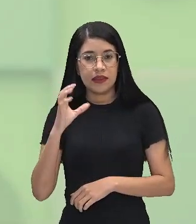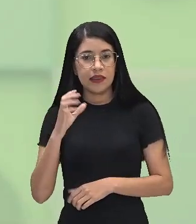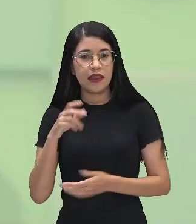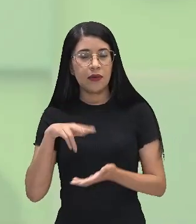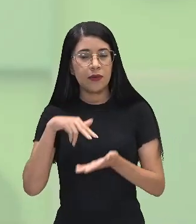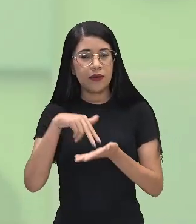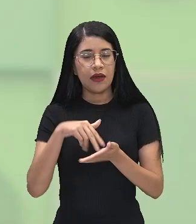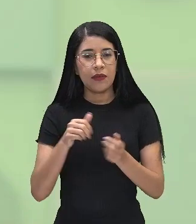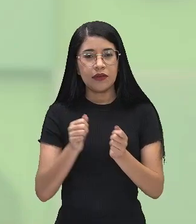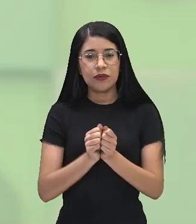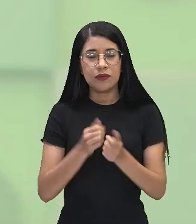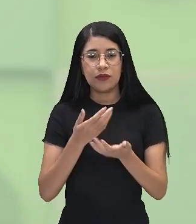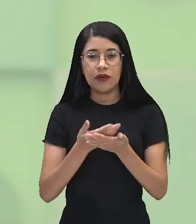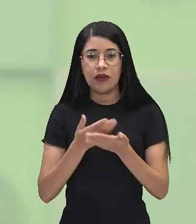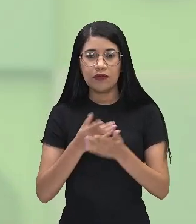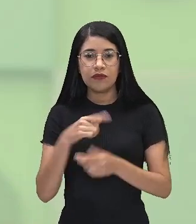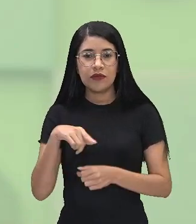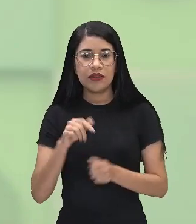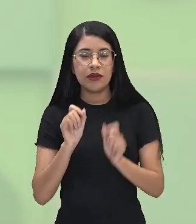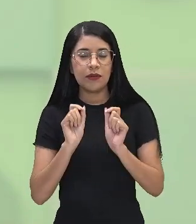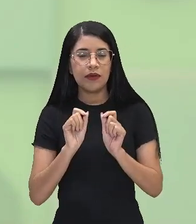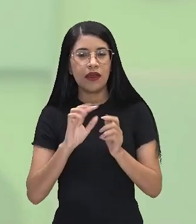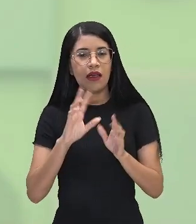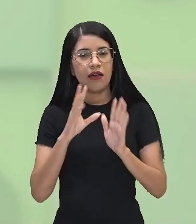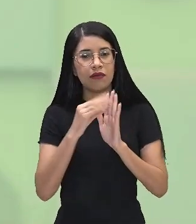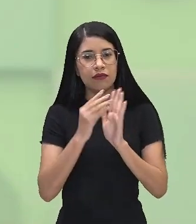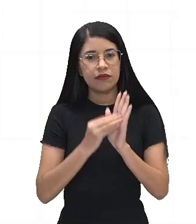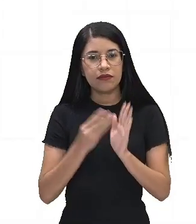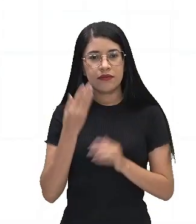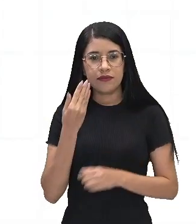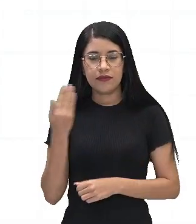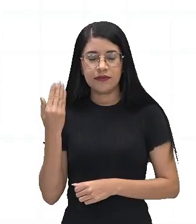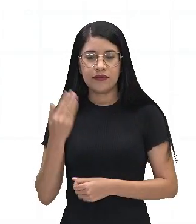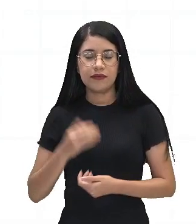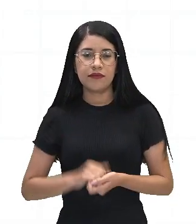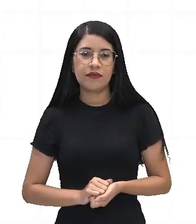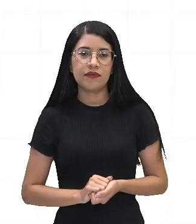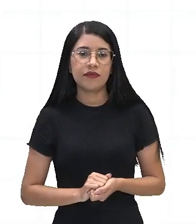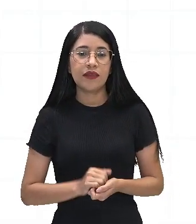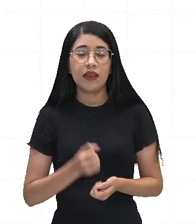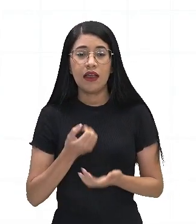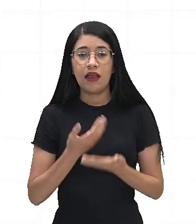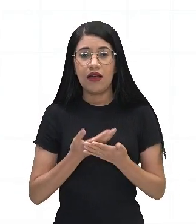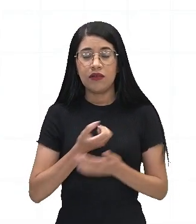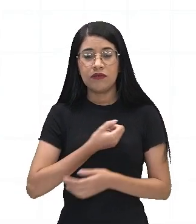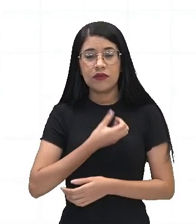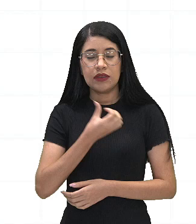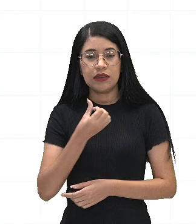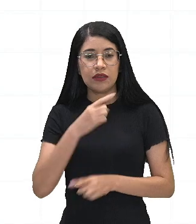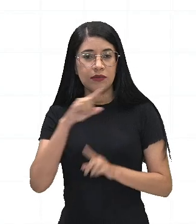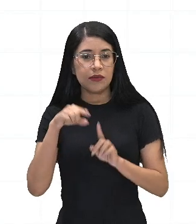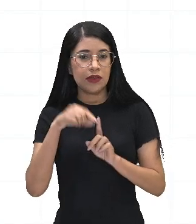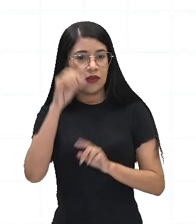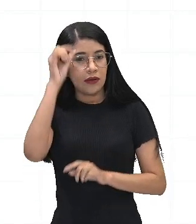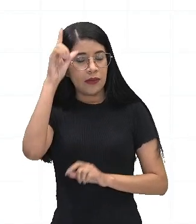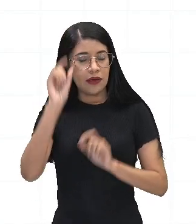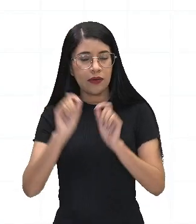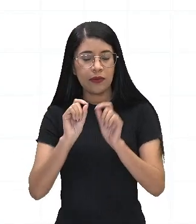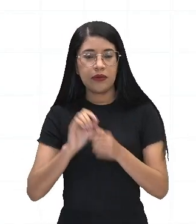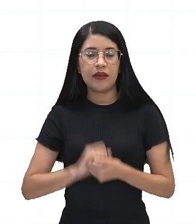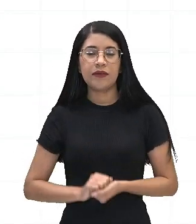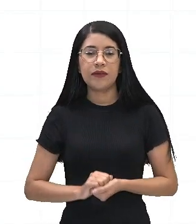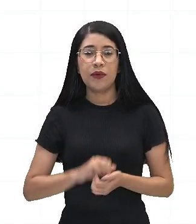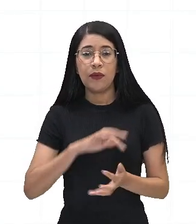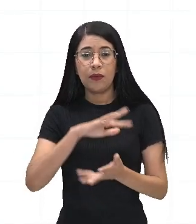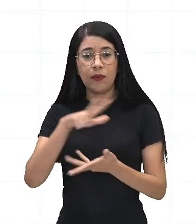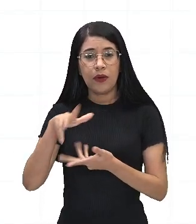uma aula com vocês. Bora ver qual é o conteúdo da nossa aula? A nossa aula de número 6 tem por objeto de conhecimento